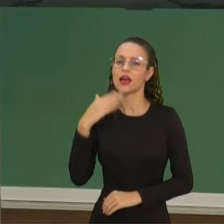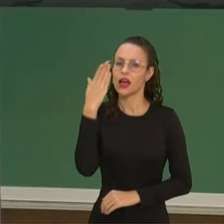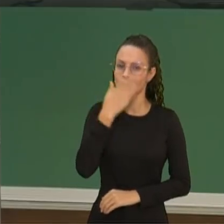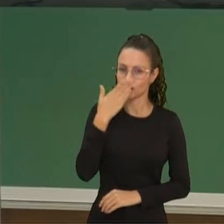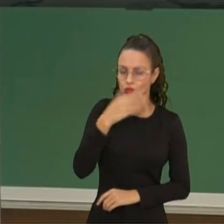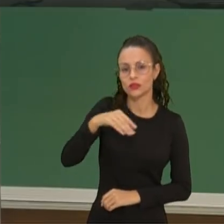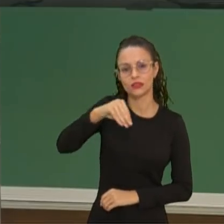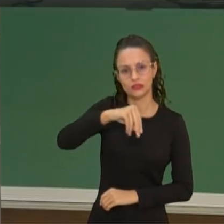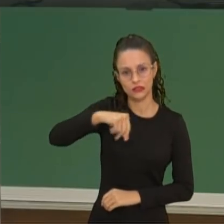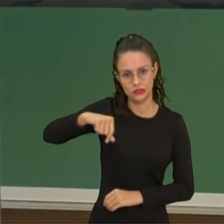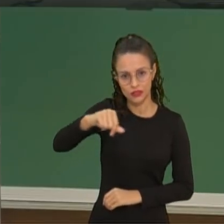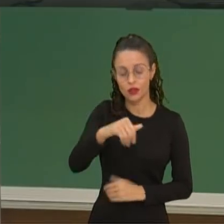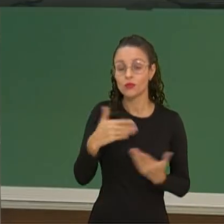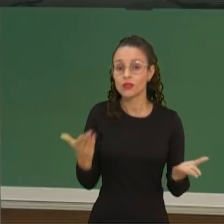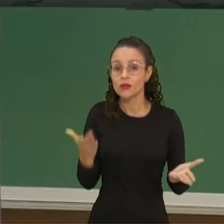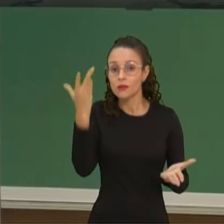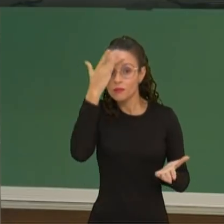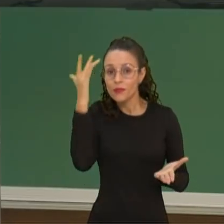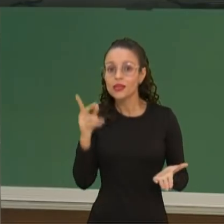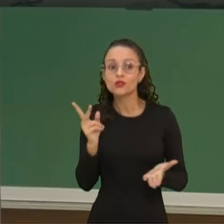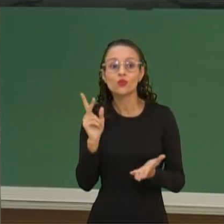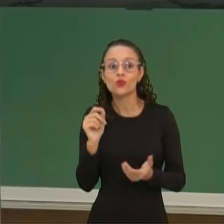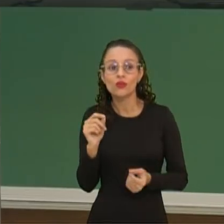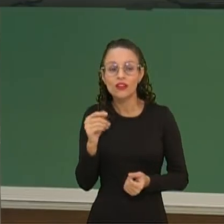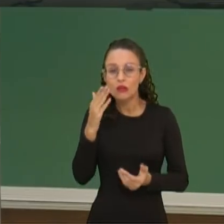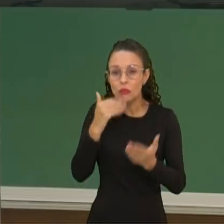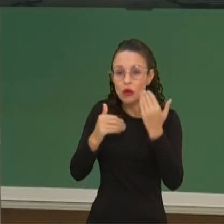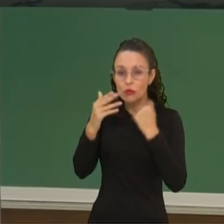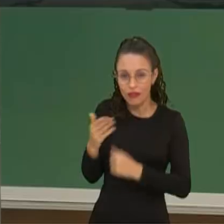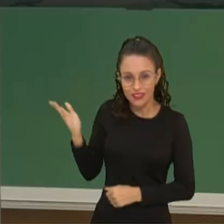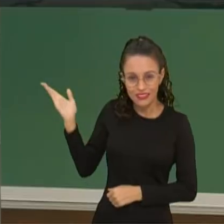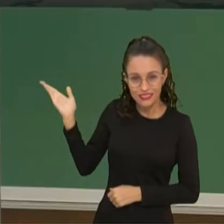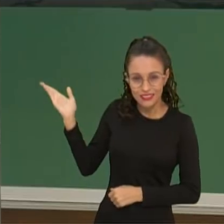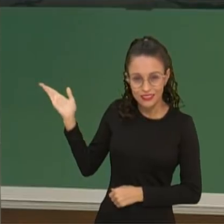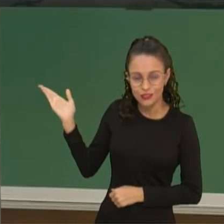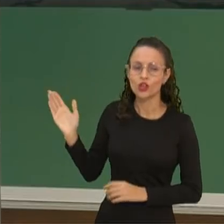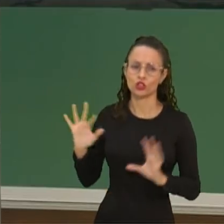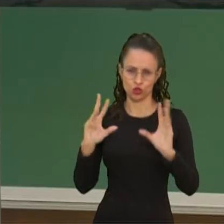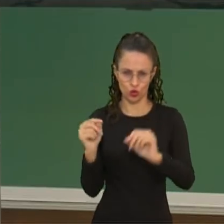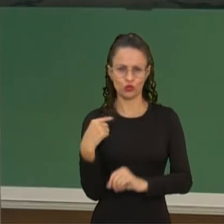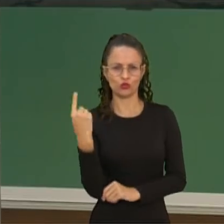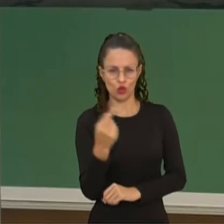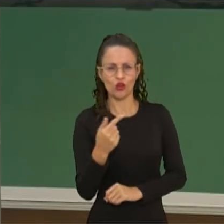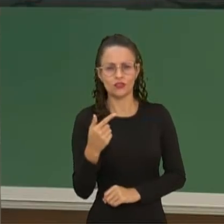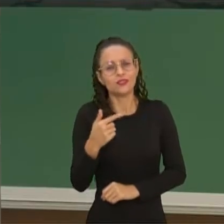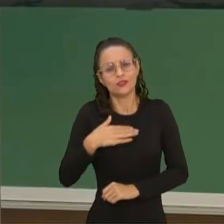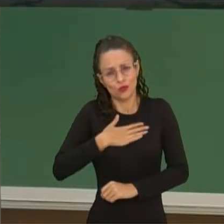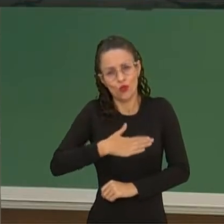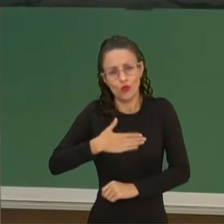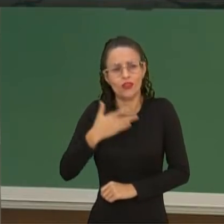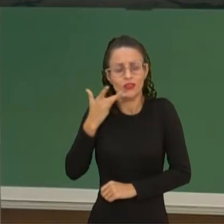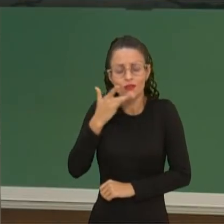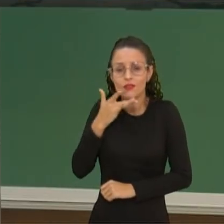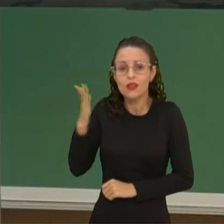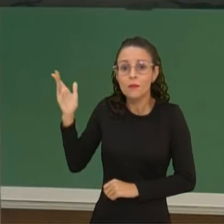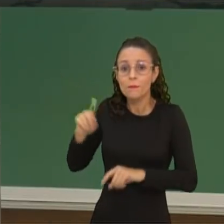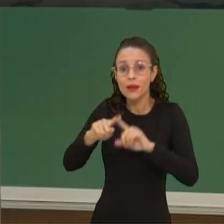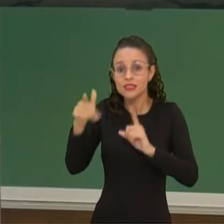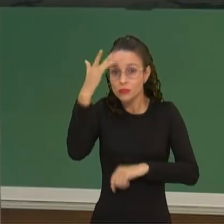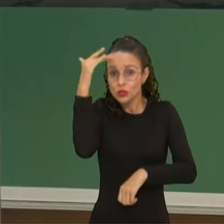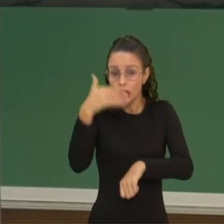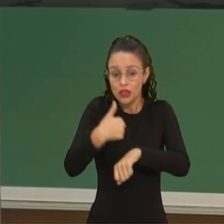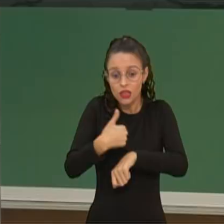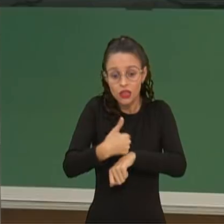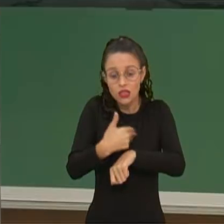de sódio. Ou seja, a pessoa que vive dessas guloseimas, que todos nós gostamos, é claro, né? A pessoa que vive